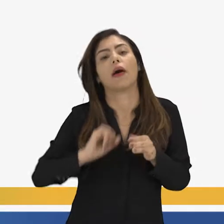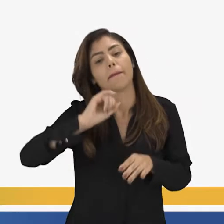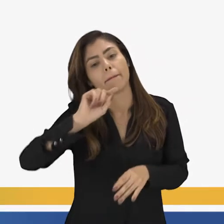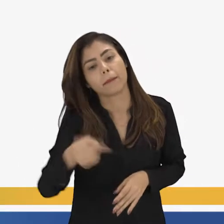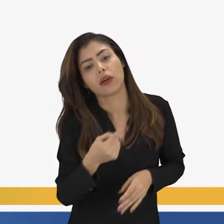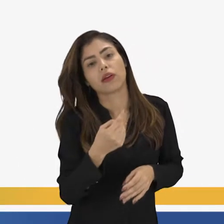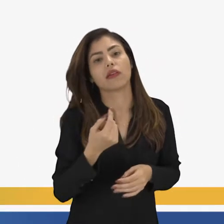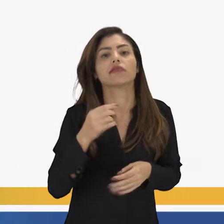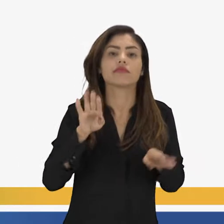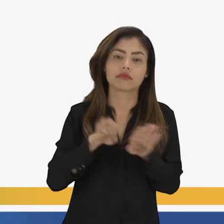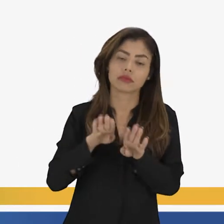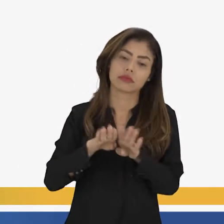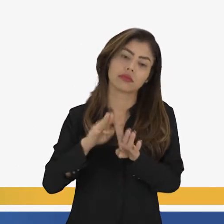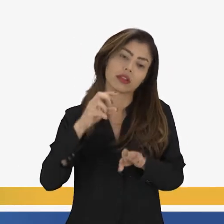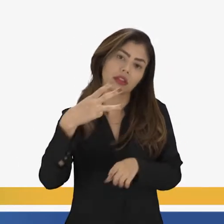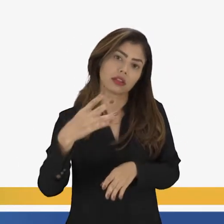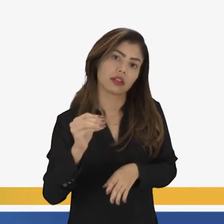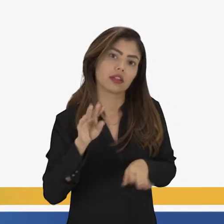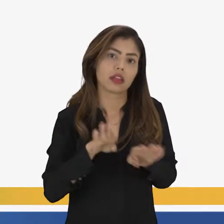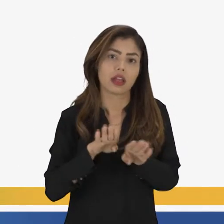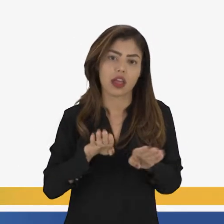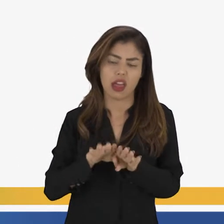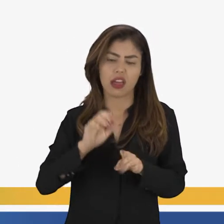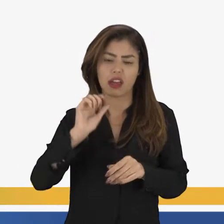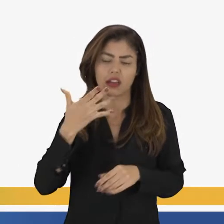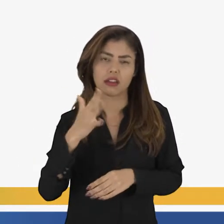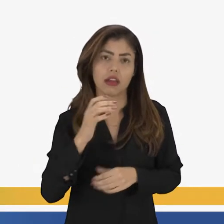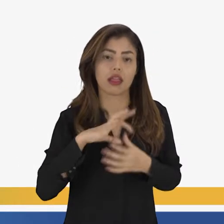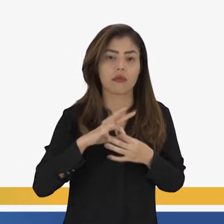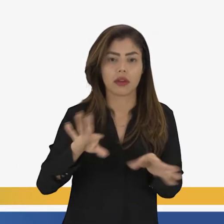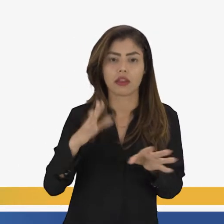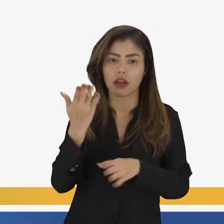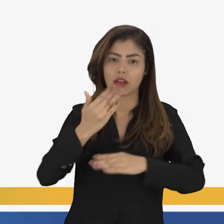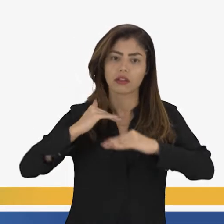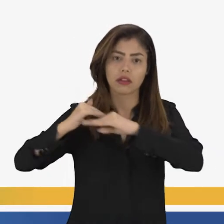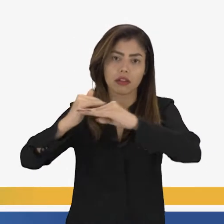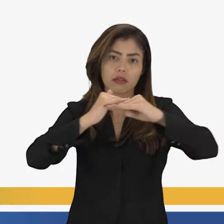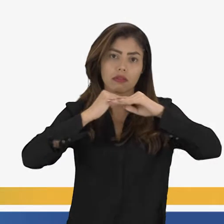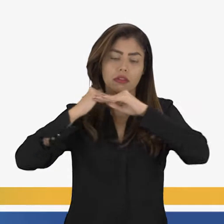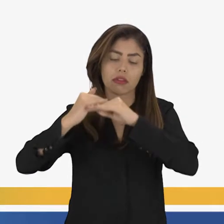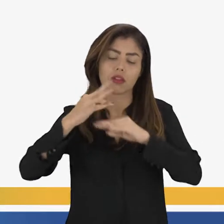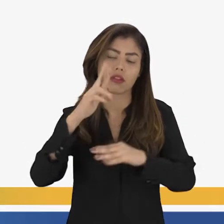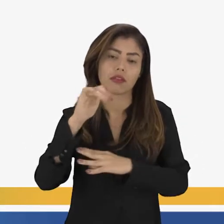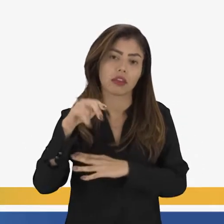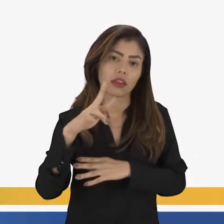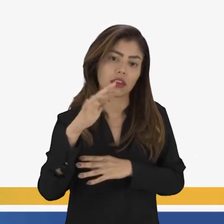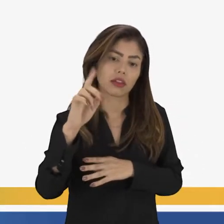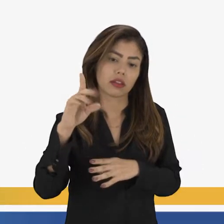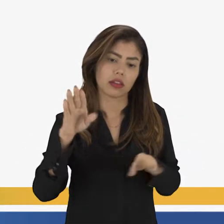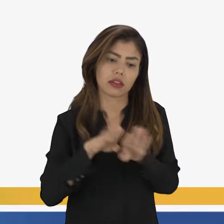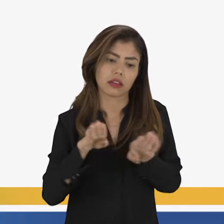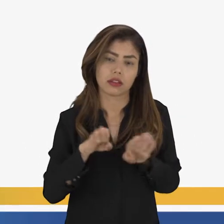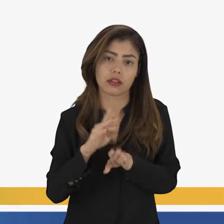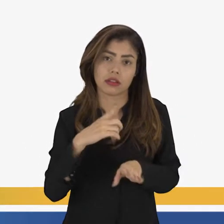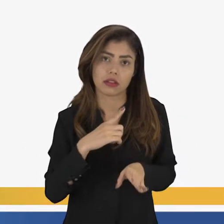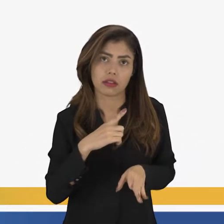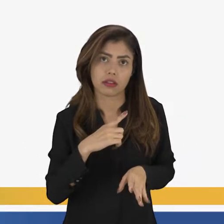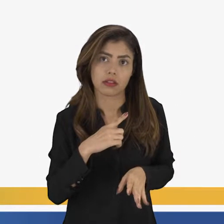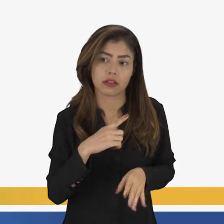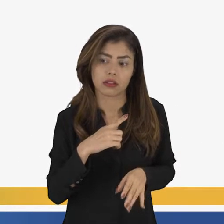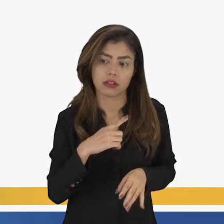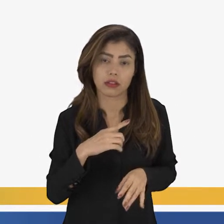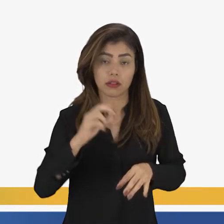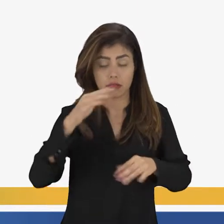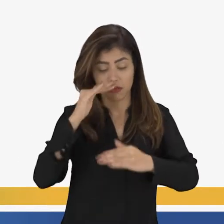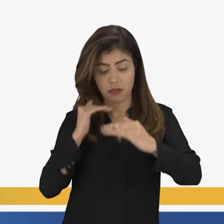sobre a Revolução Francesa, com um ideal de liberdade, de igualdade, de fraternidade. E aí, né, nós vemos também